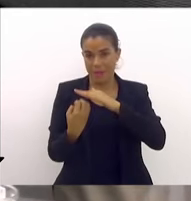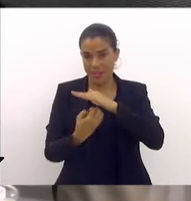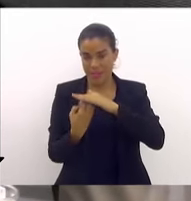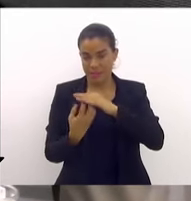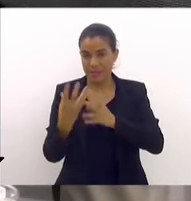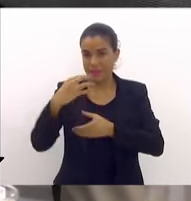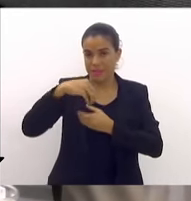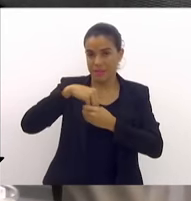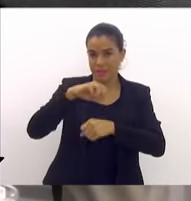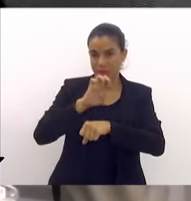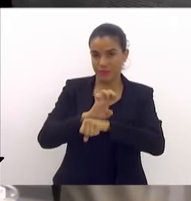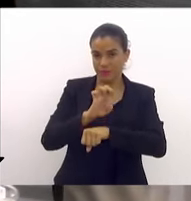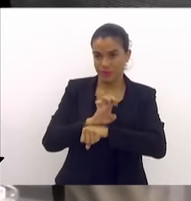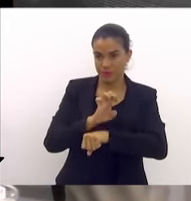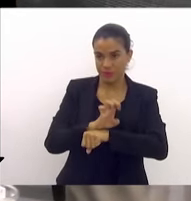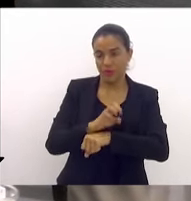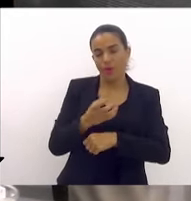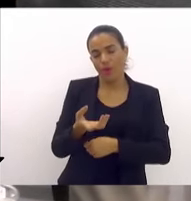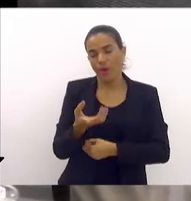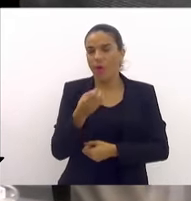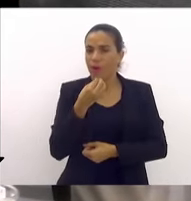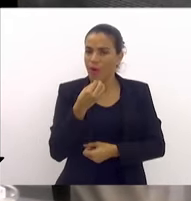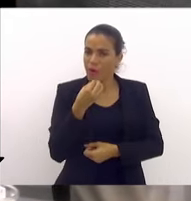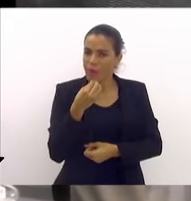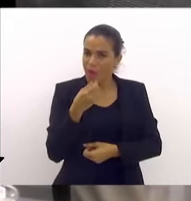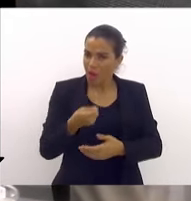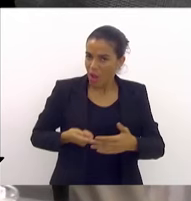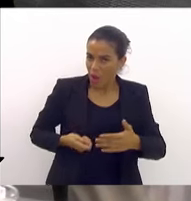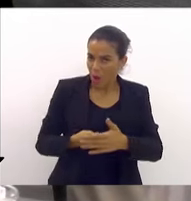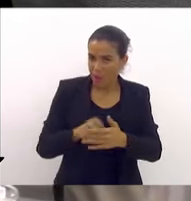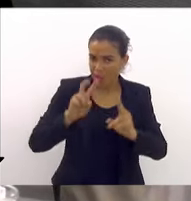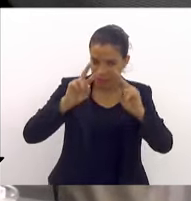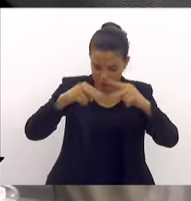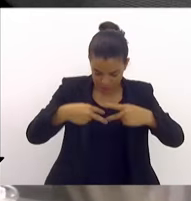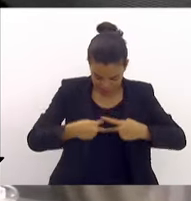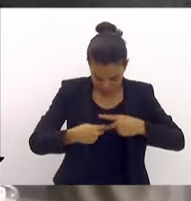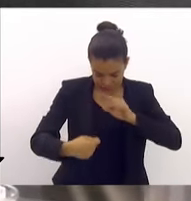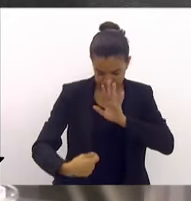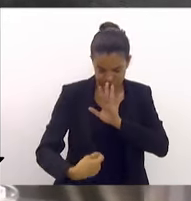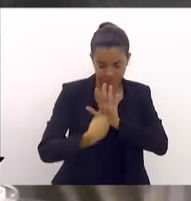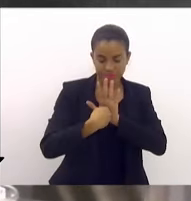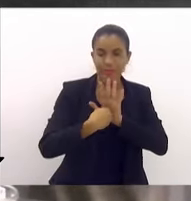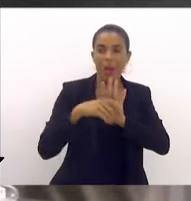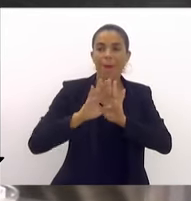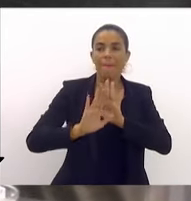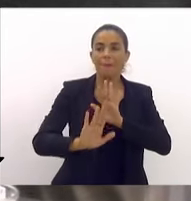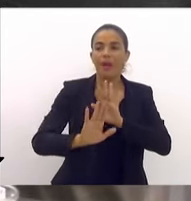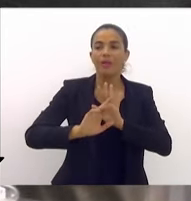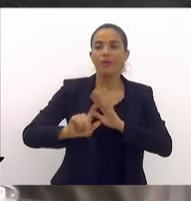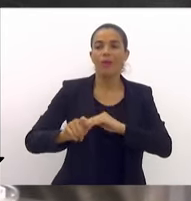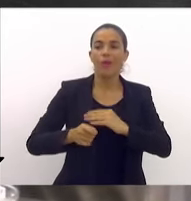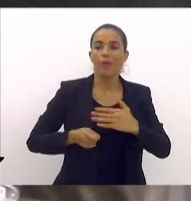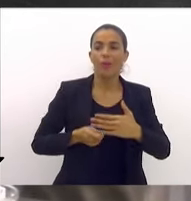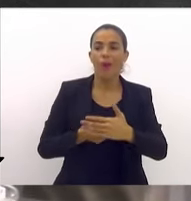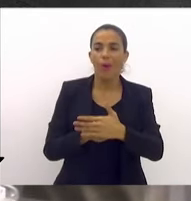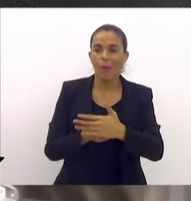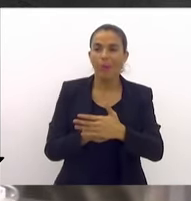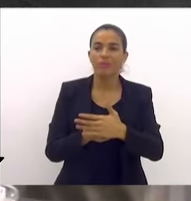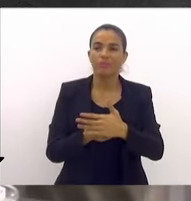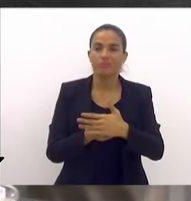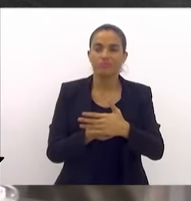Então, tudo bem que ela esteja obrigando a si mesmo, mas como não é uma obrigação ex